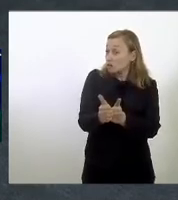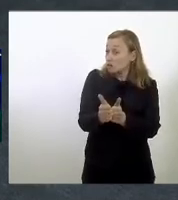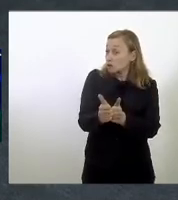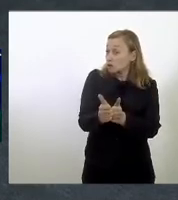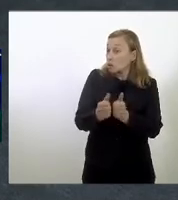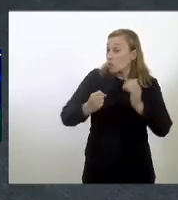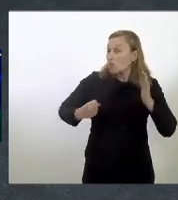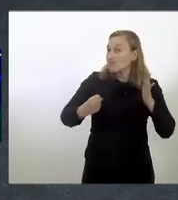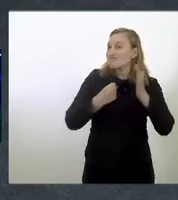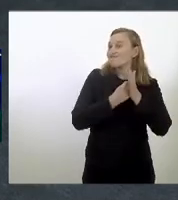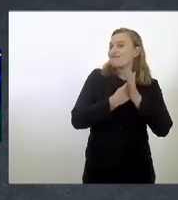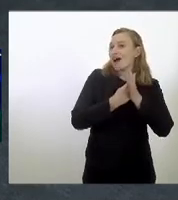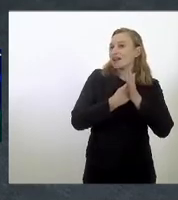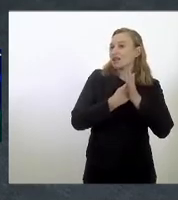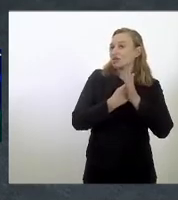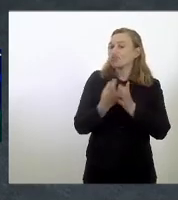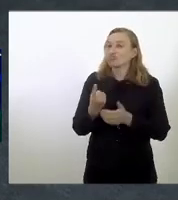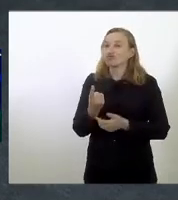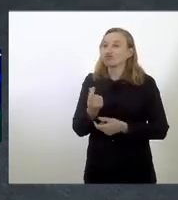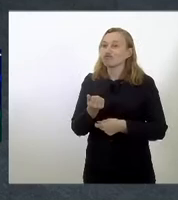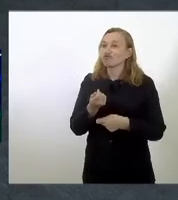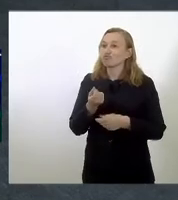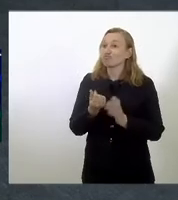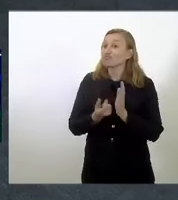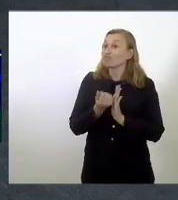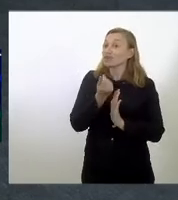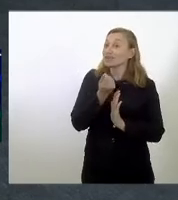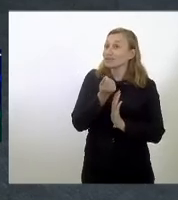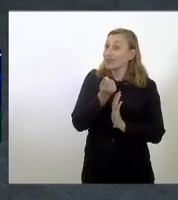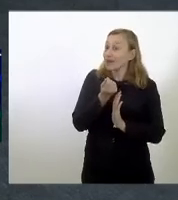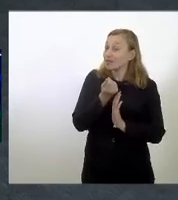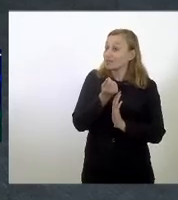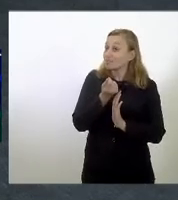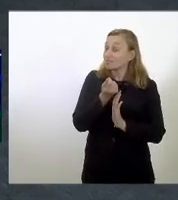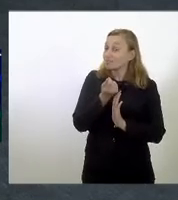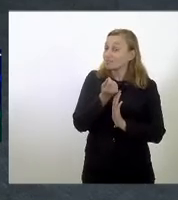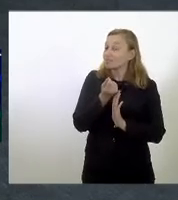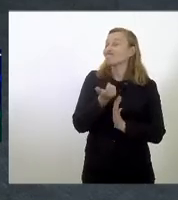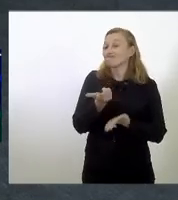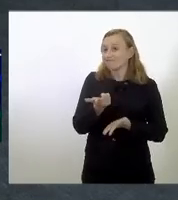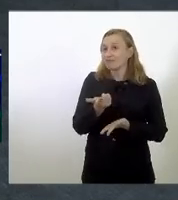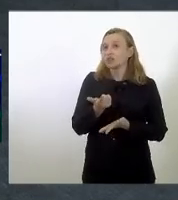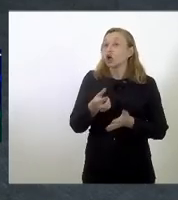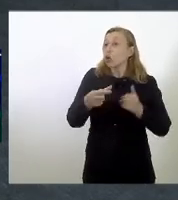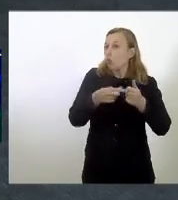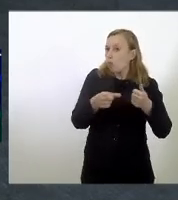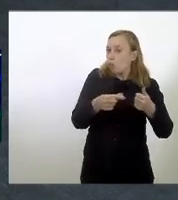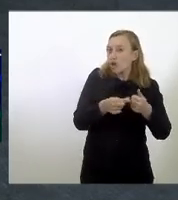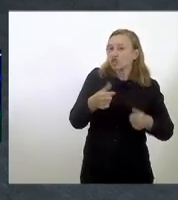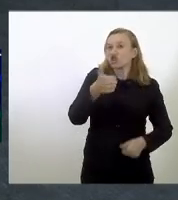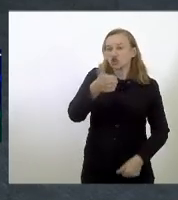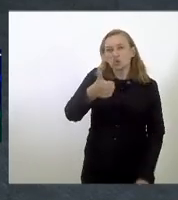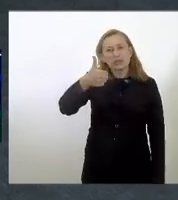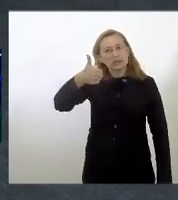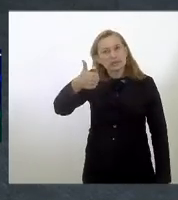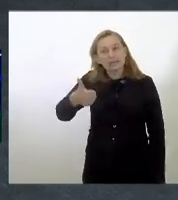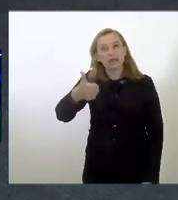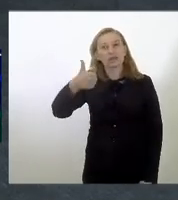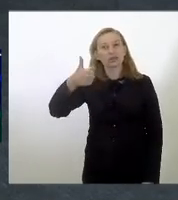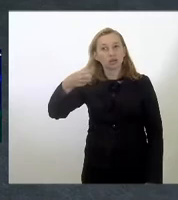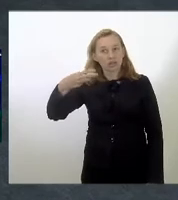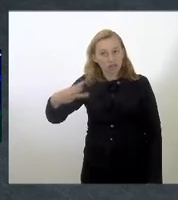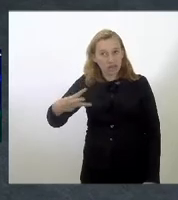impacto orçamentário financeiro, consoante previsão do artigo 113